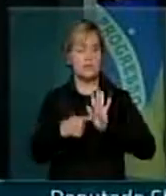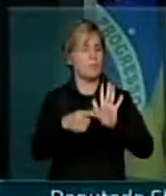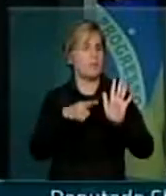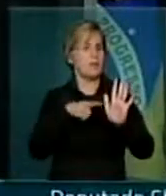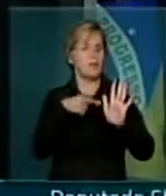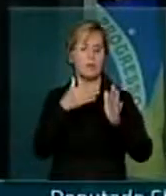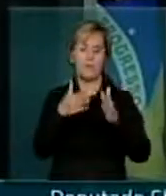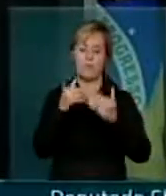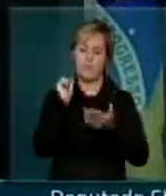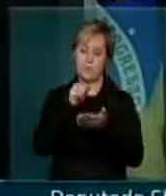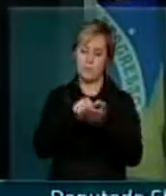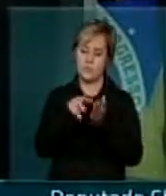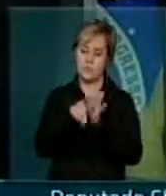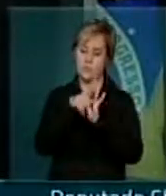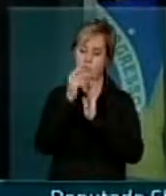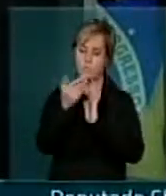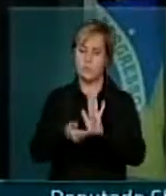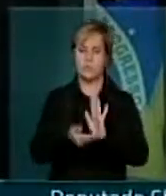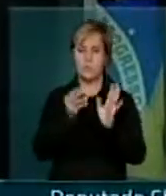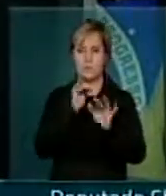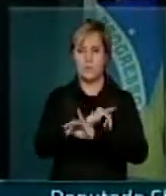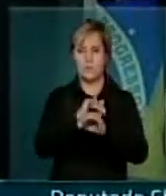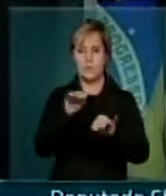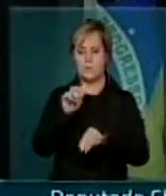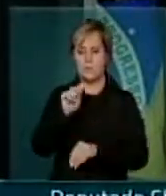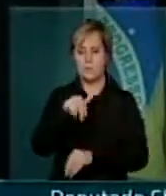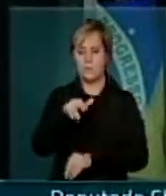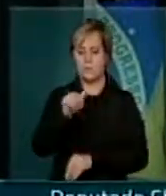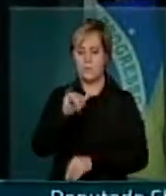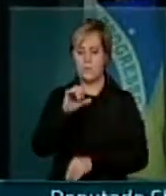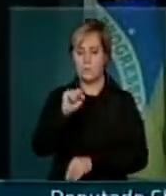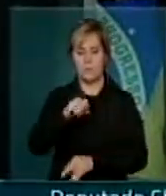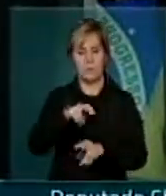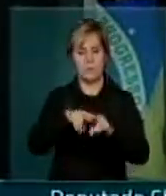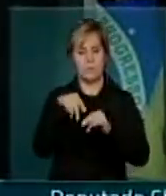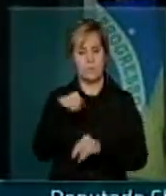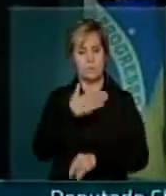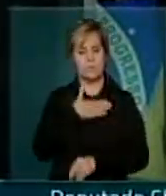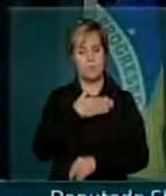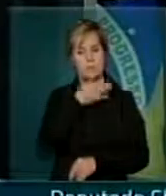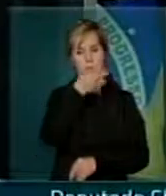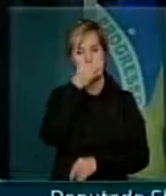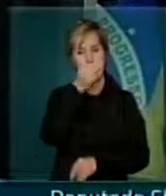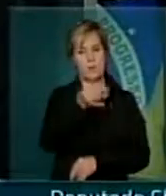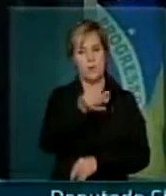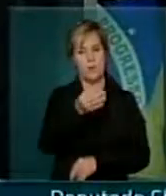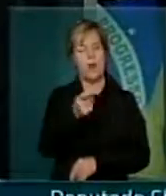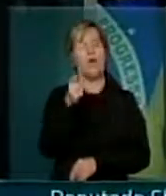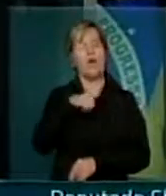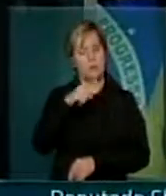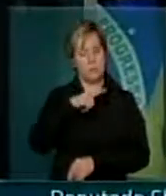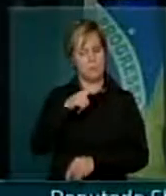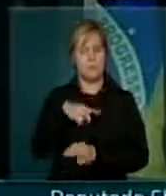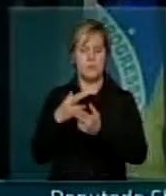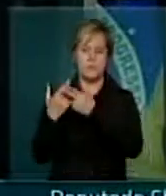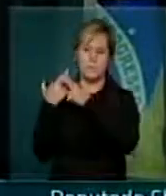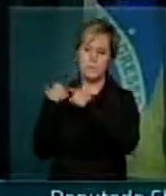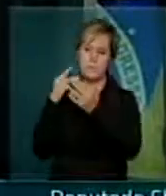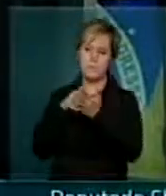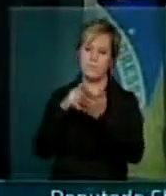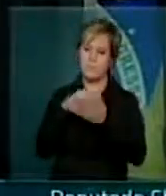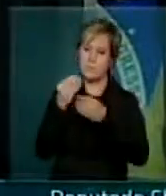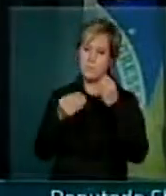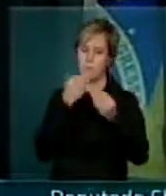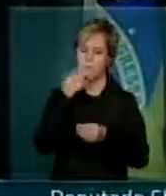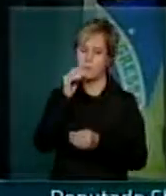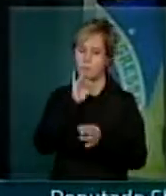nos anais da casa, mostra isso. Portanto, a nossa posição é absolutamente responsável com um tipo